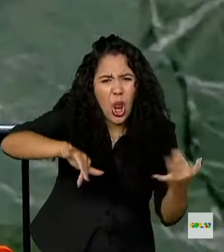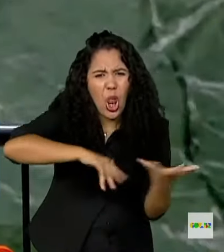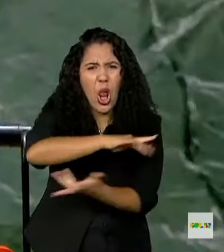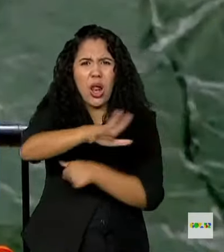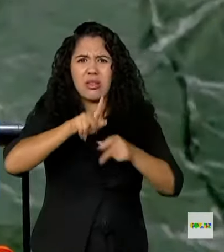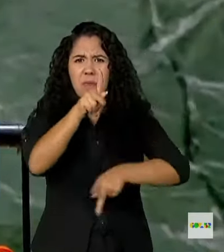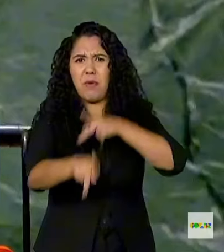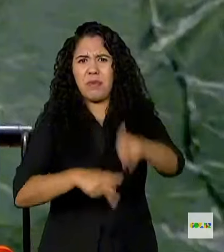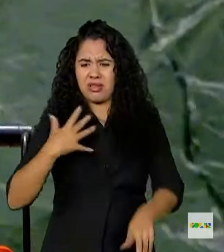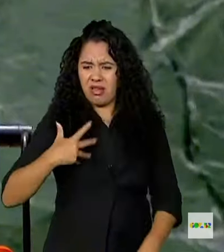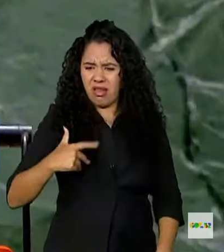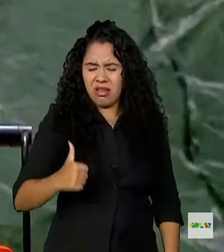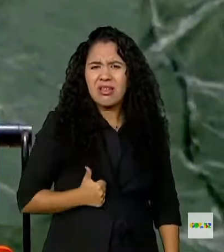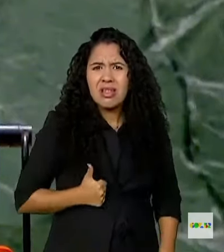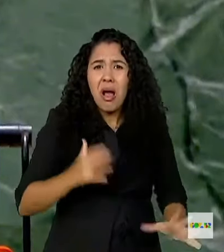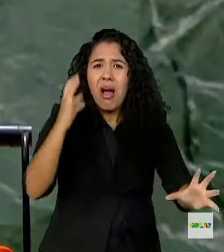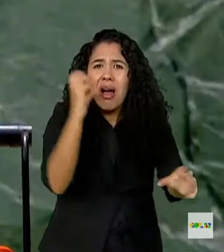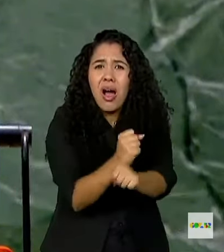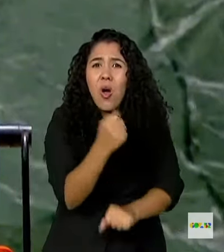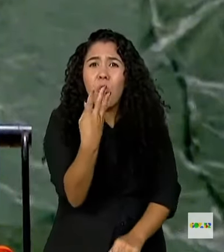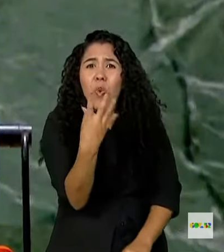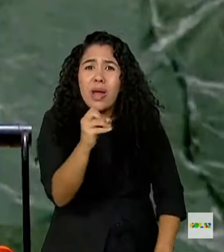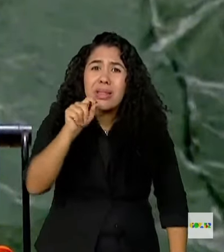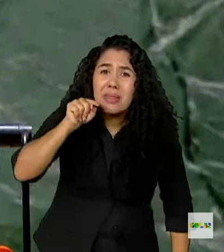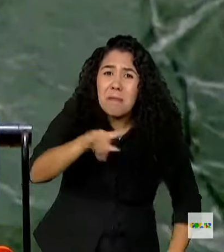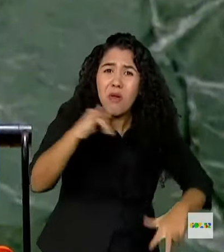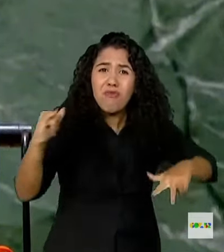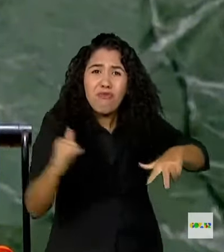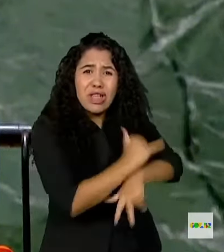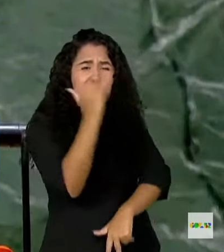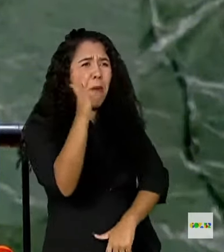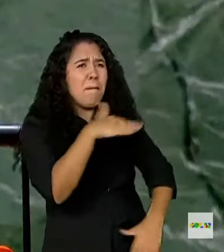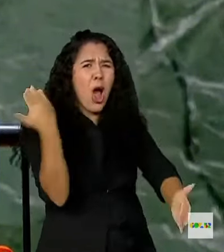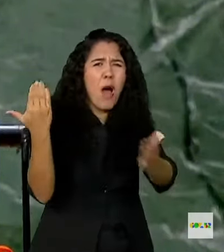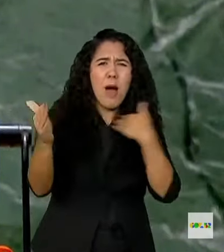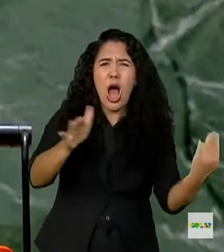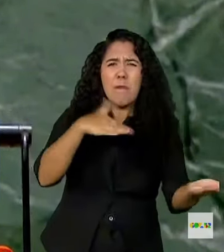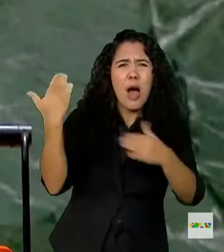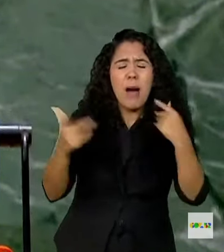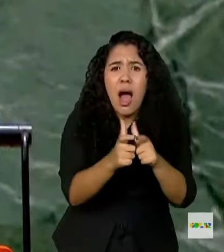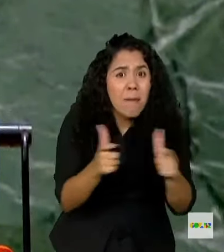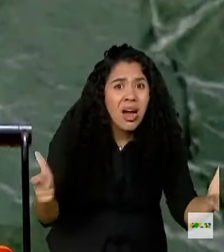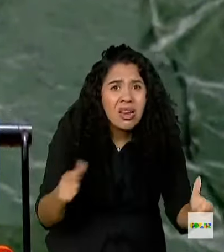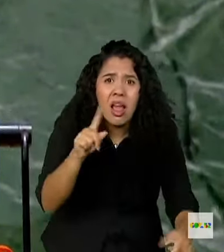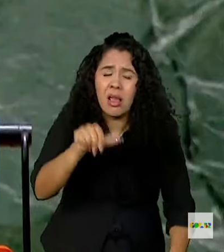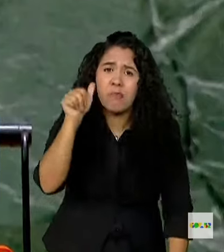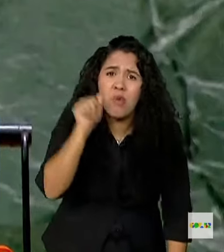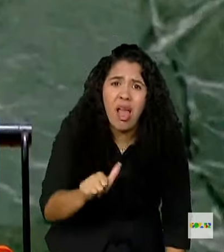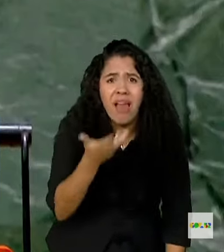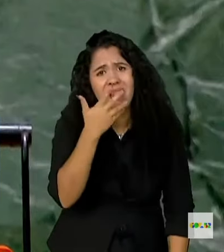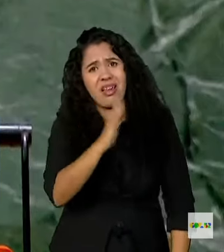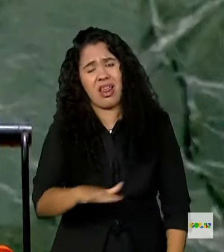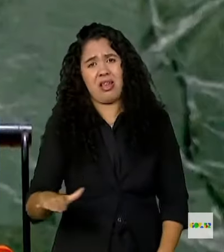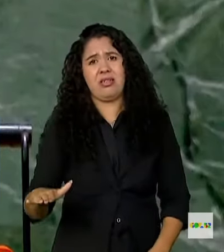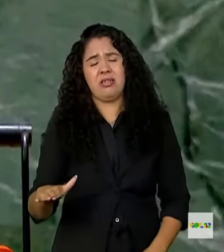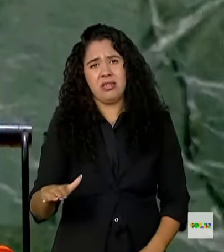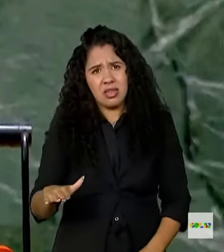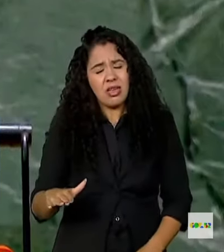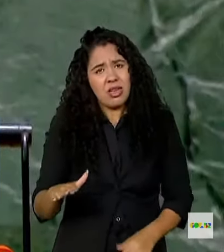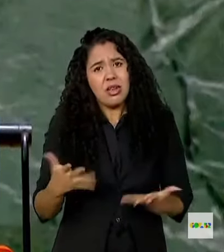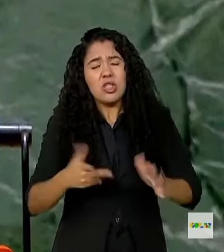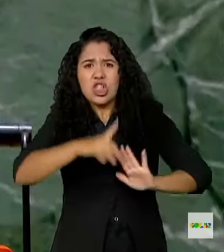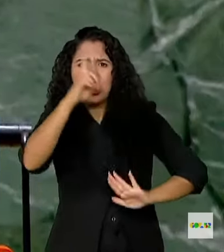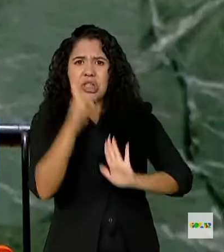palestino. São mais de 40 mil vítimas fatais, em sua maioria, mulheres e crianças. O direito